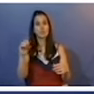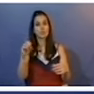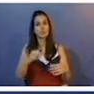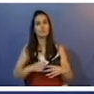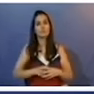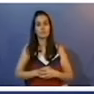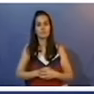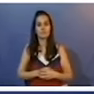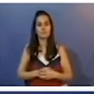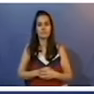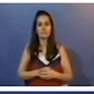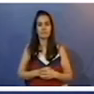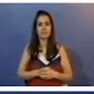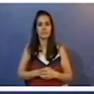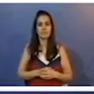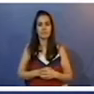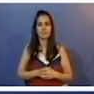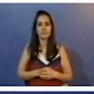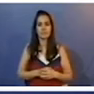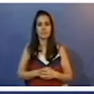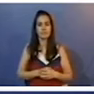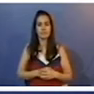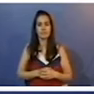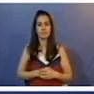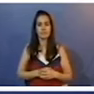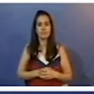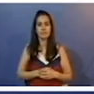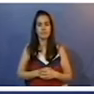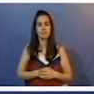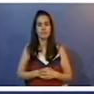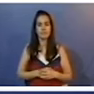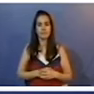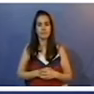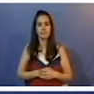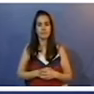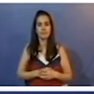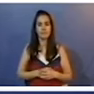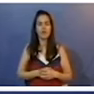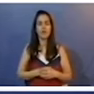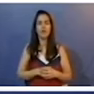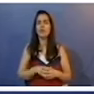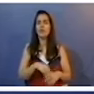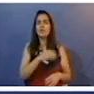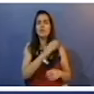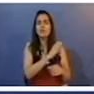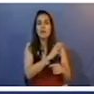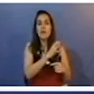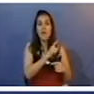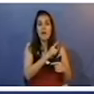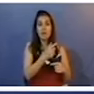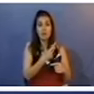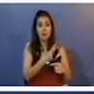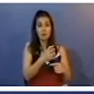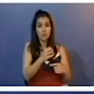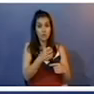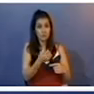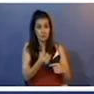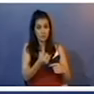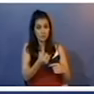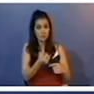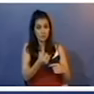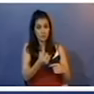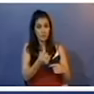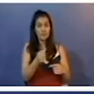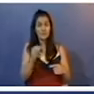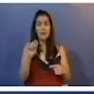de silício, porque só tem um, não põe nada na frente. E no último exemplo, Cl2O6, o prefixo